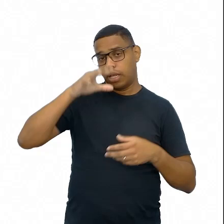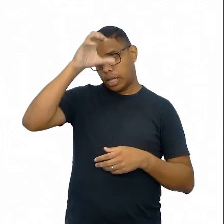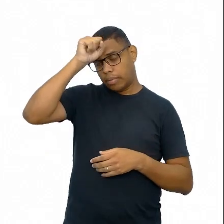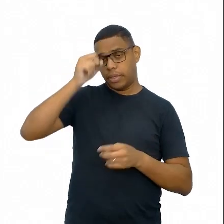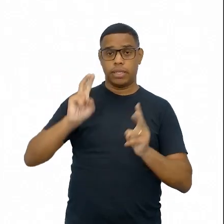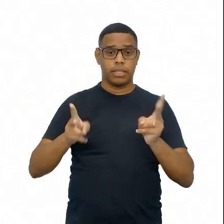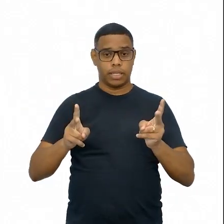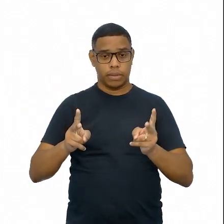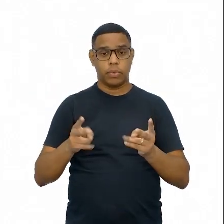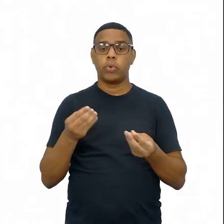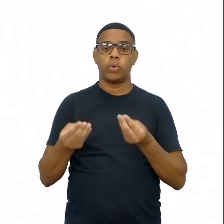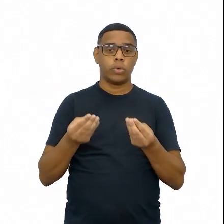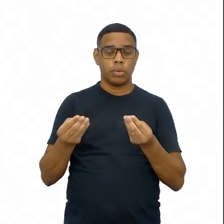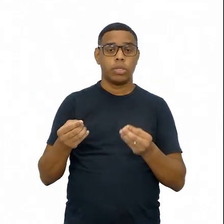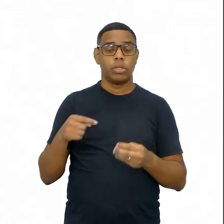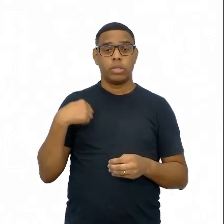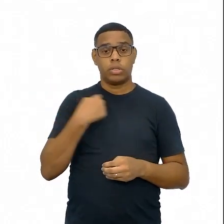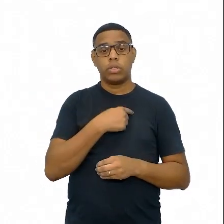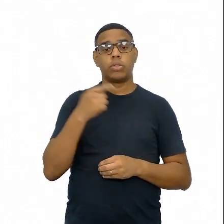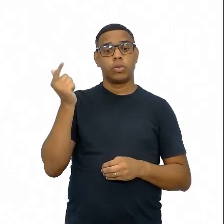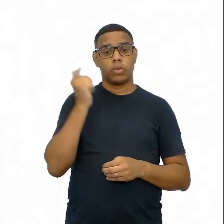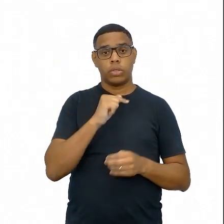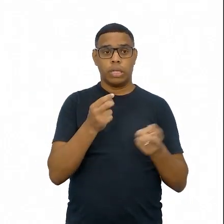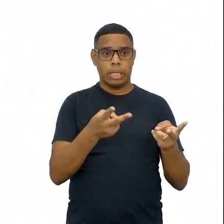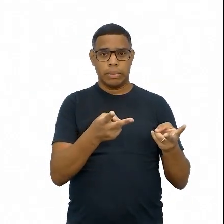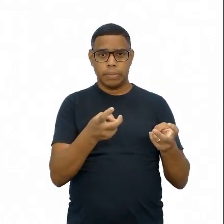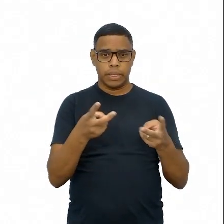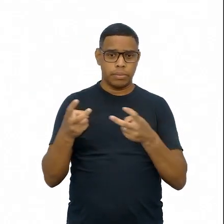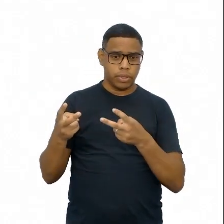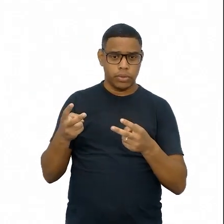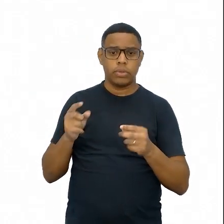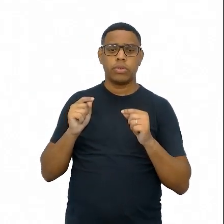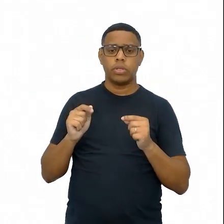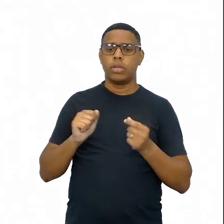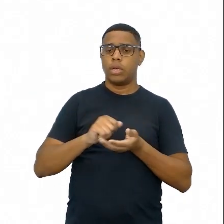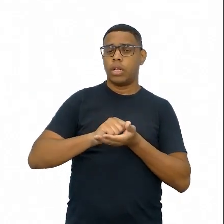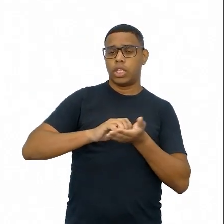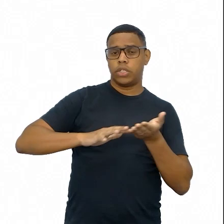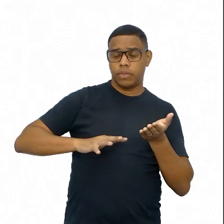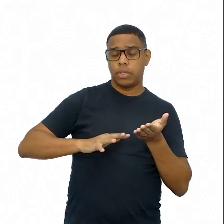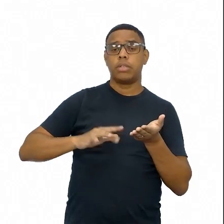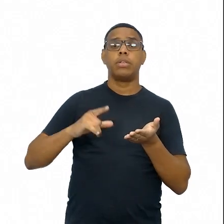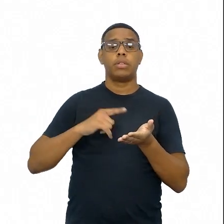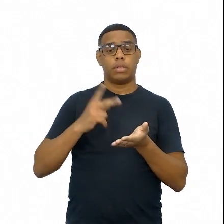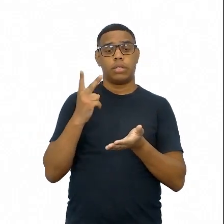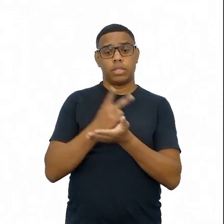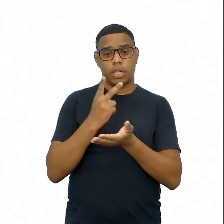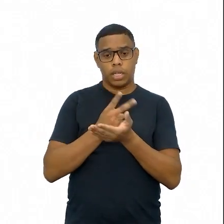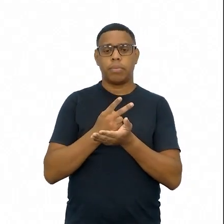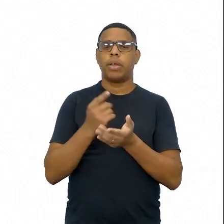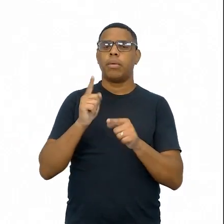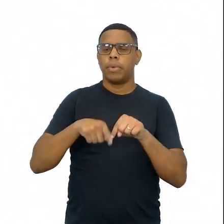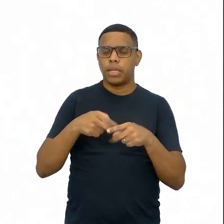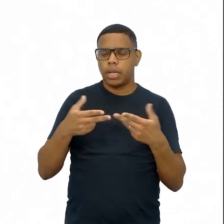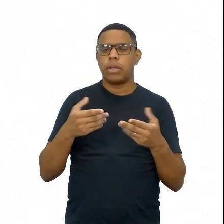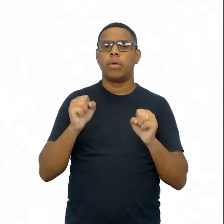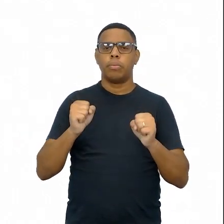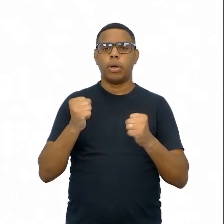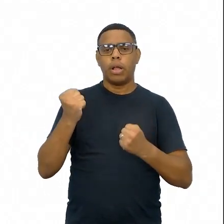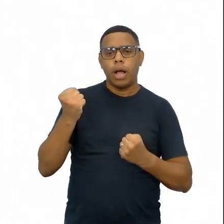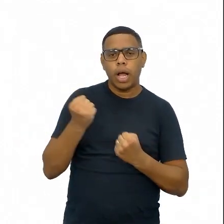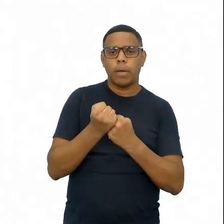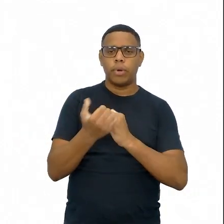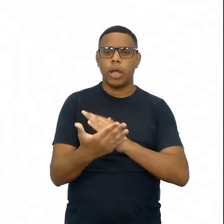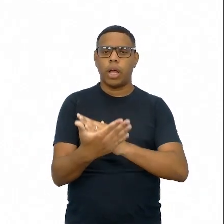Sempre, de modo que possamos observar que há atividades dentro desse material que podem nos apoiar